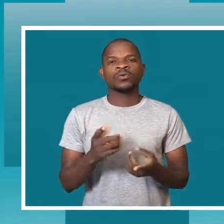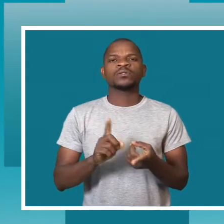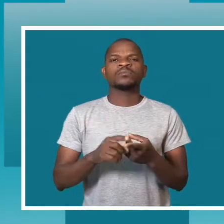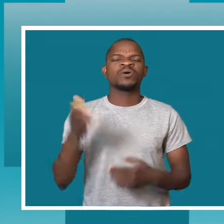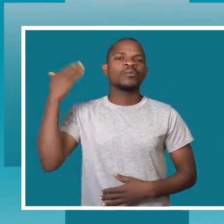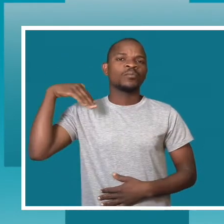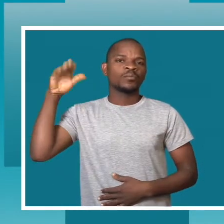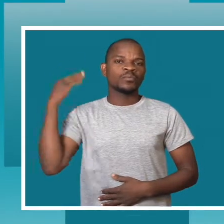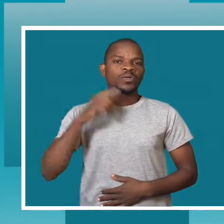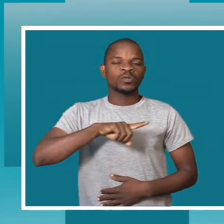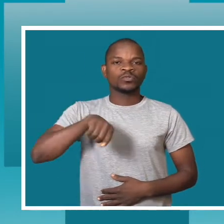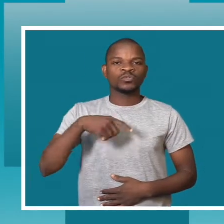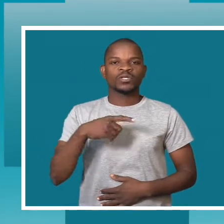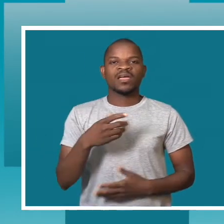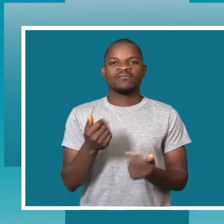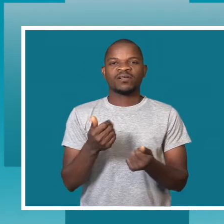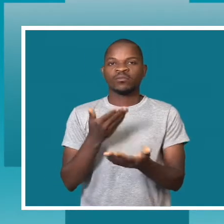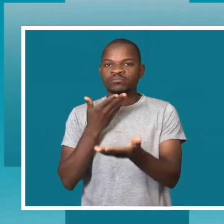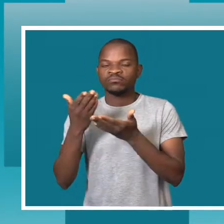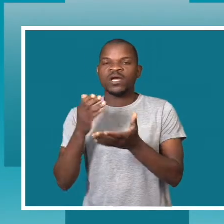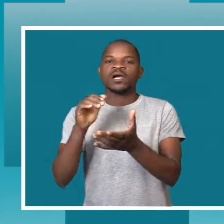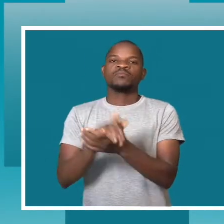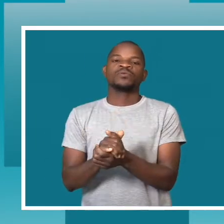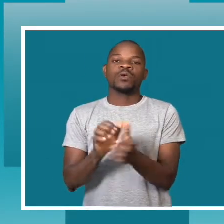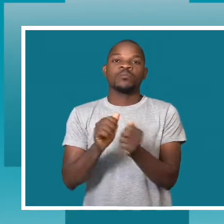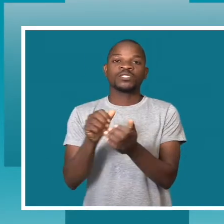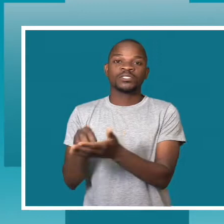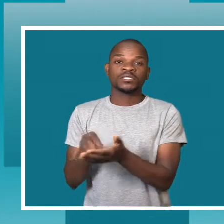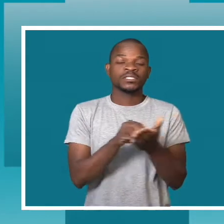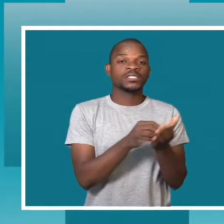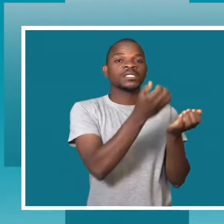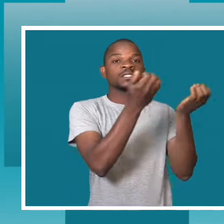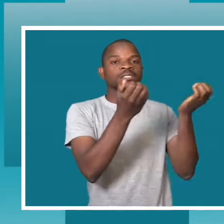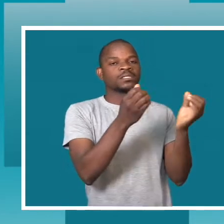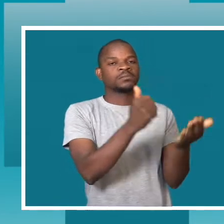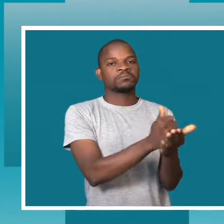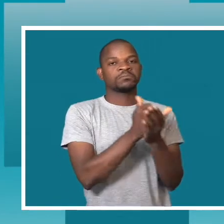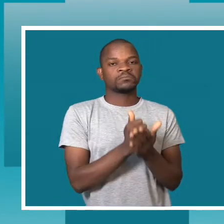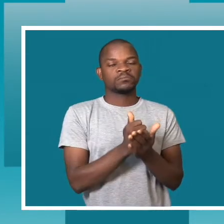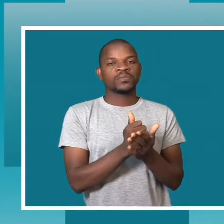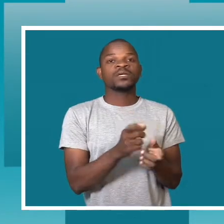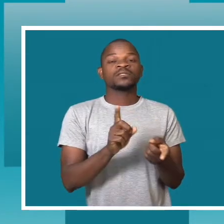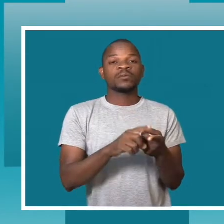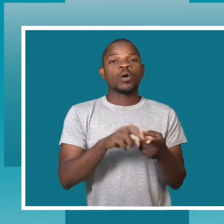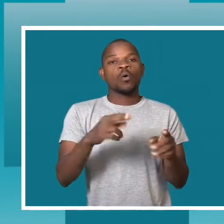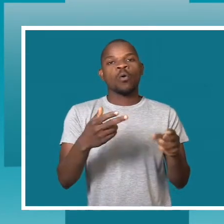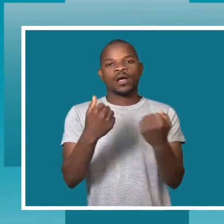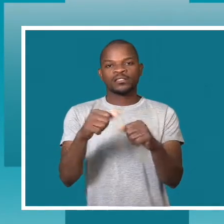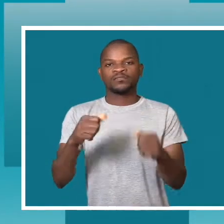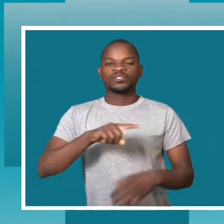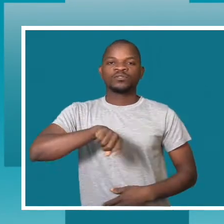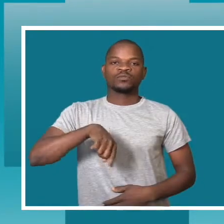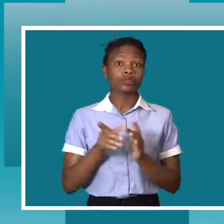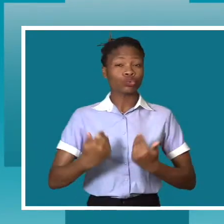ou assim como antigamente, nós preferimos contar as coisas aos nossos amigos do que levar aos adultos que podem nos ajudar ou ativistas